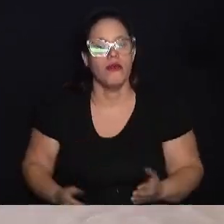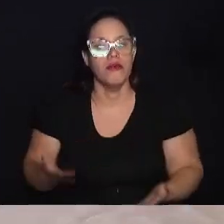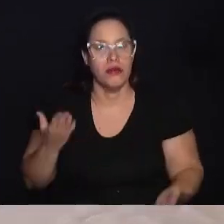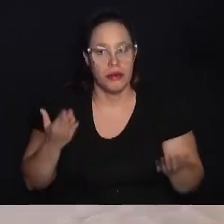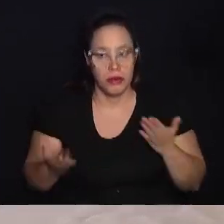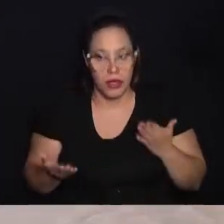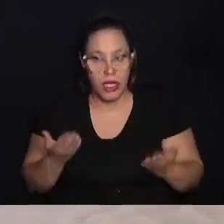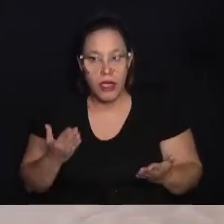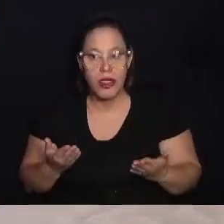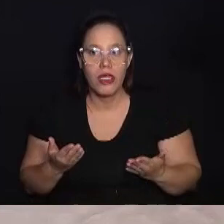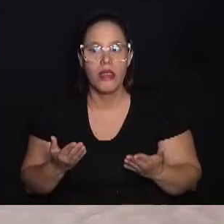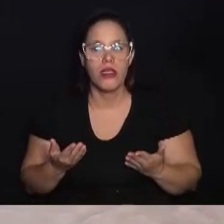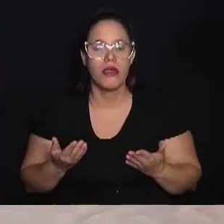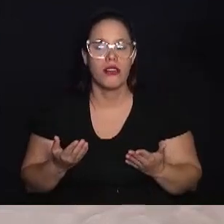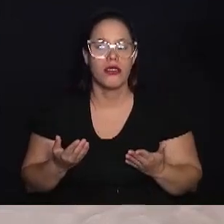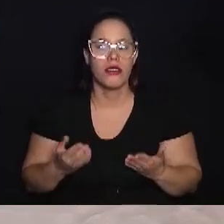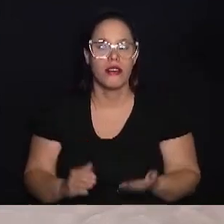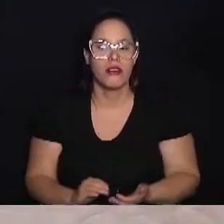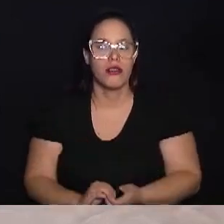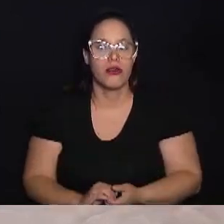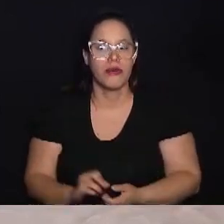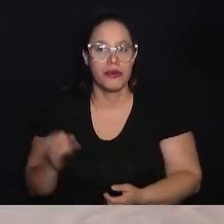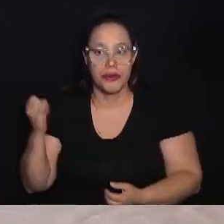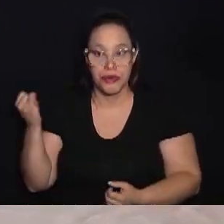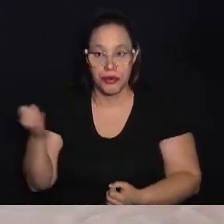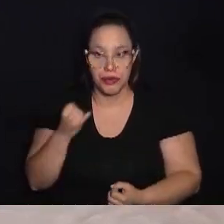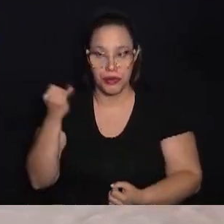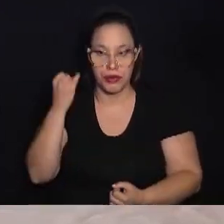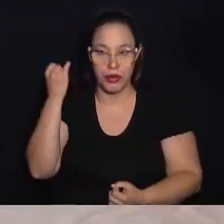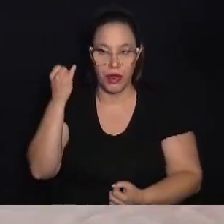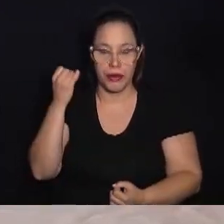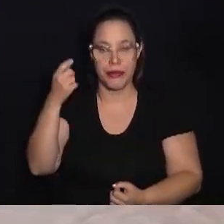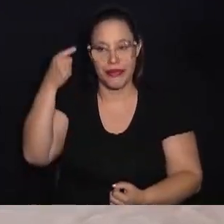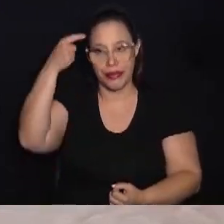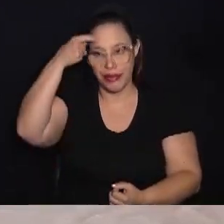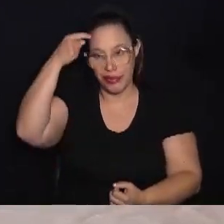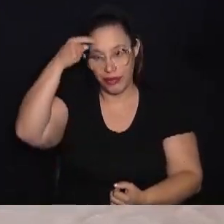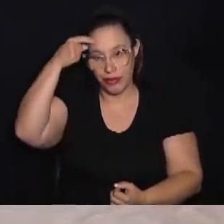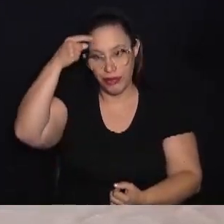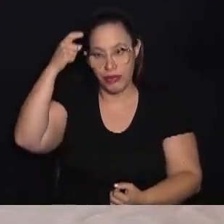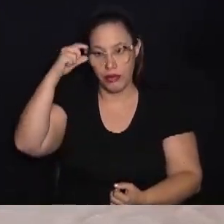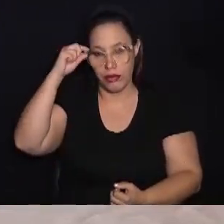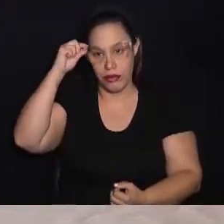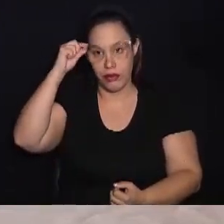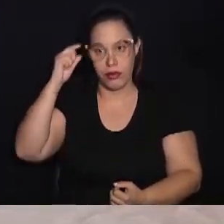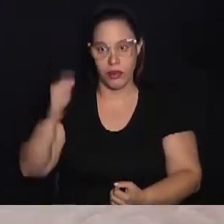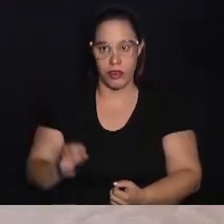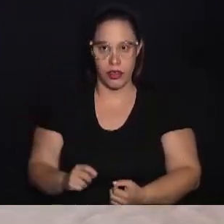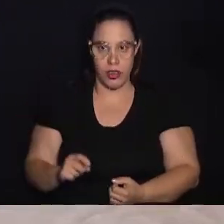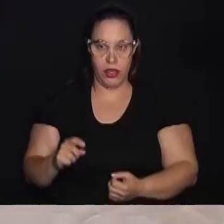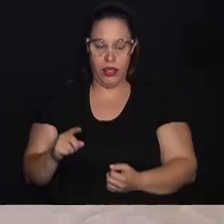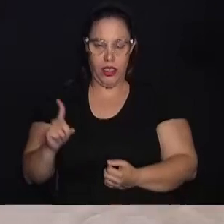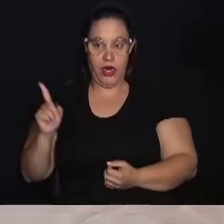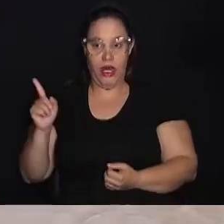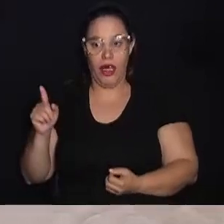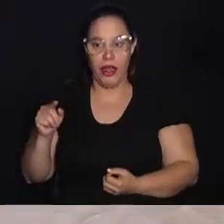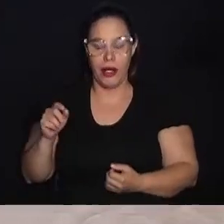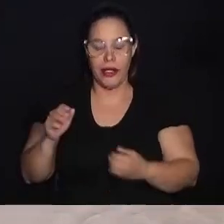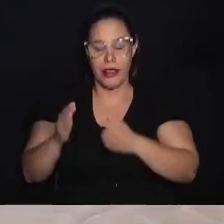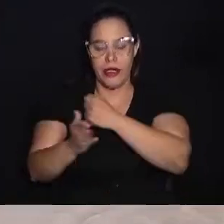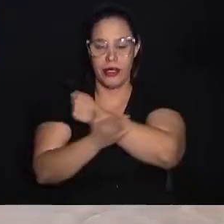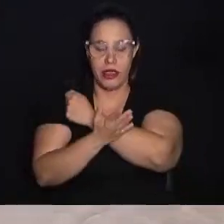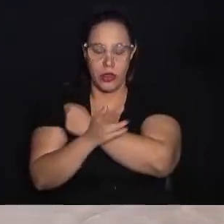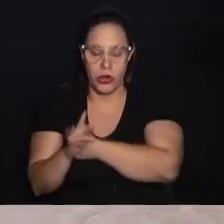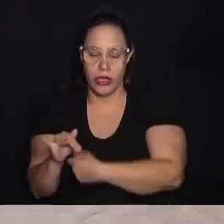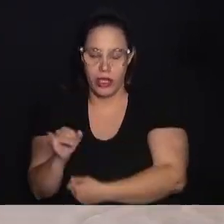no hábito do consumo. É muito importante que as pessoas tenham consciência no consumo, porque isso ajuda não somente a sustentabilidade